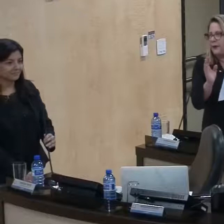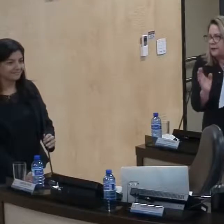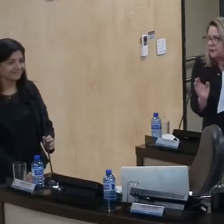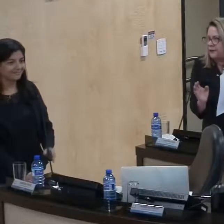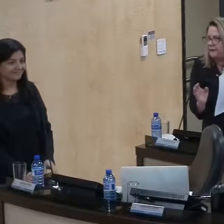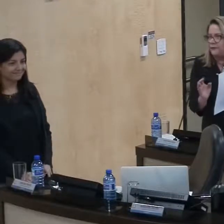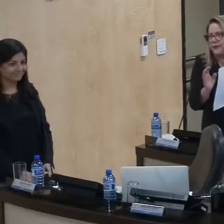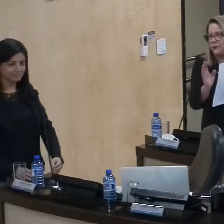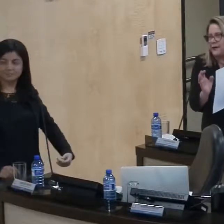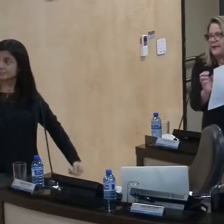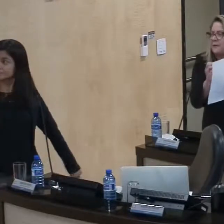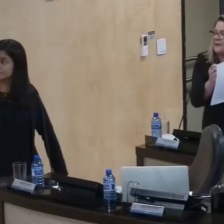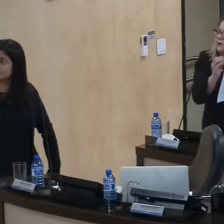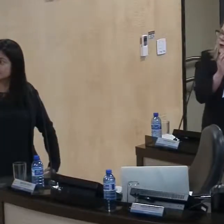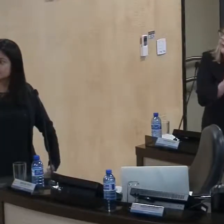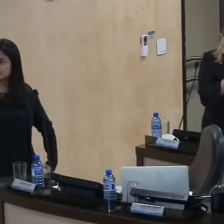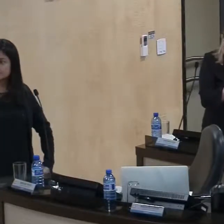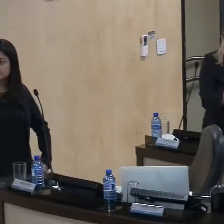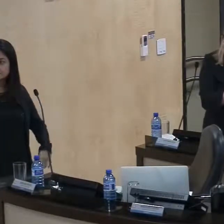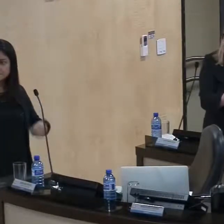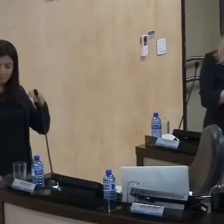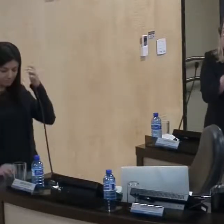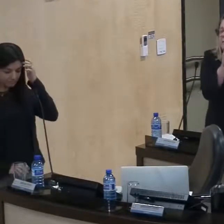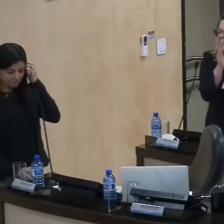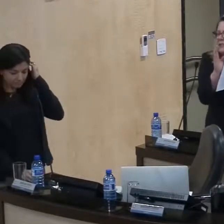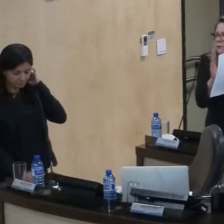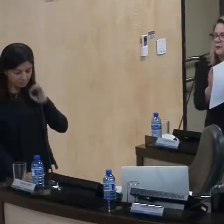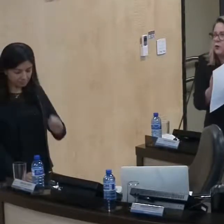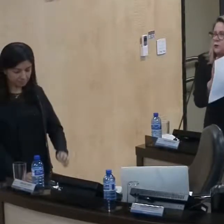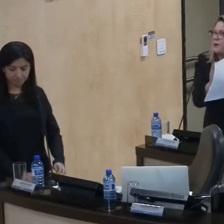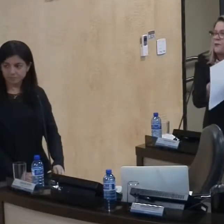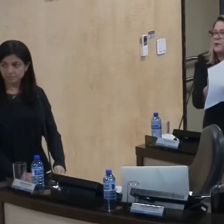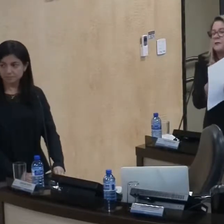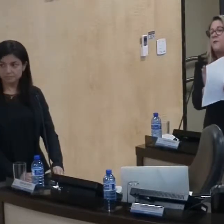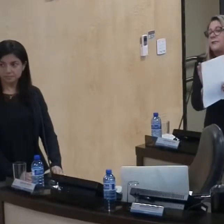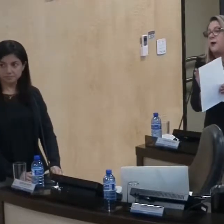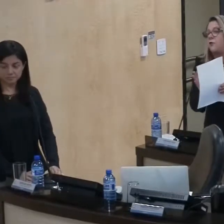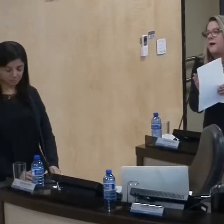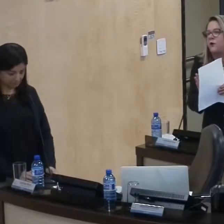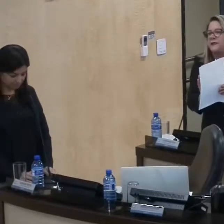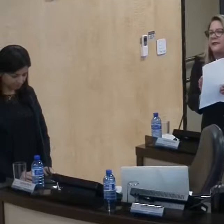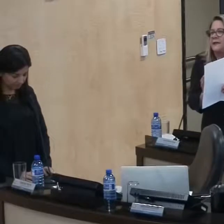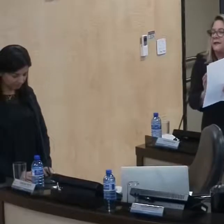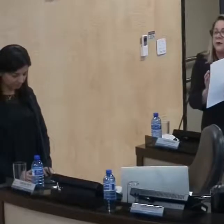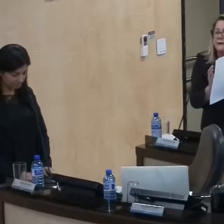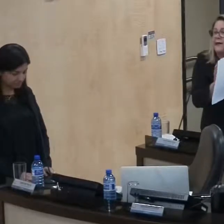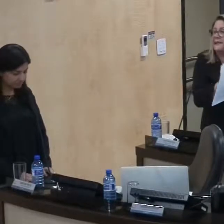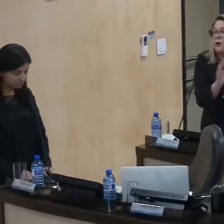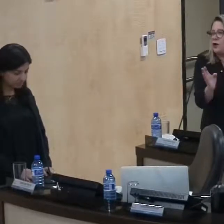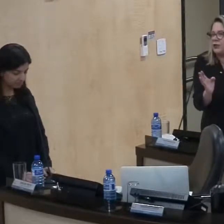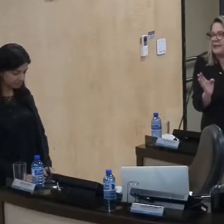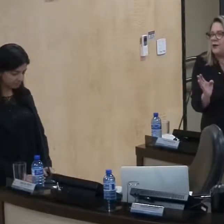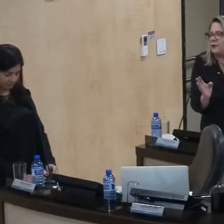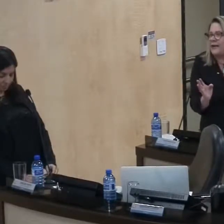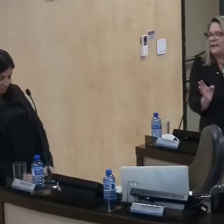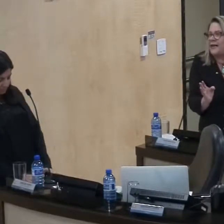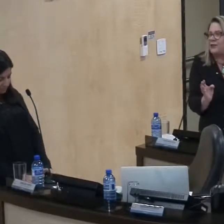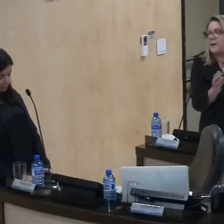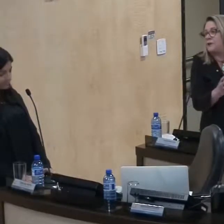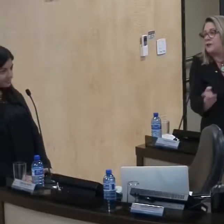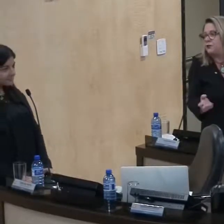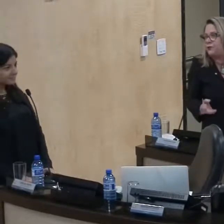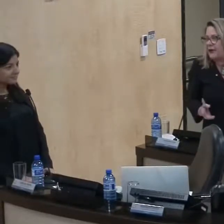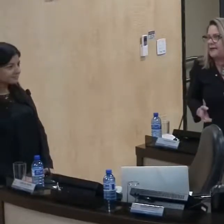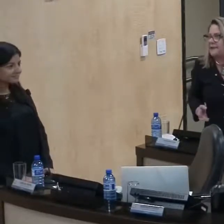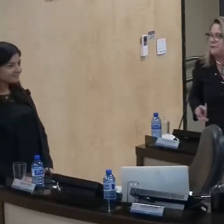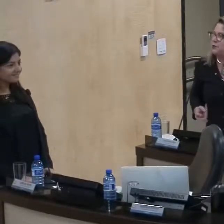me perdoe, vereadora Érica, mas foi depois de 2010. Mas as pessoas, os prefeitos, precisam fazer alguma coisa. Está até hoje sem inaugurar a creche da